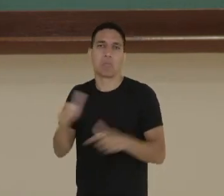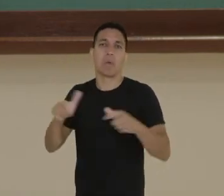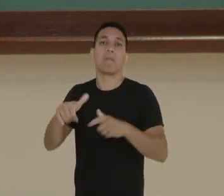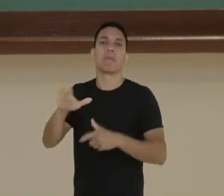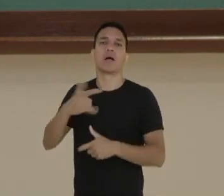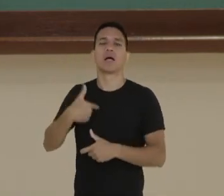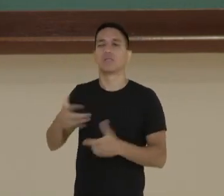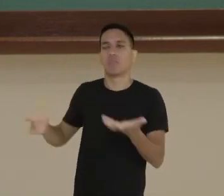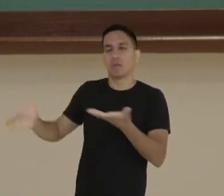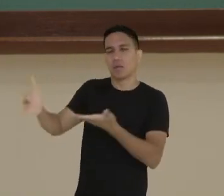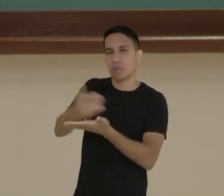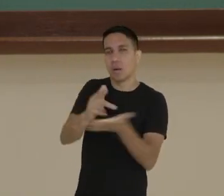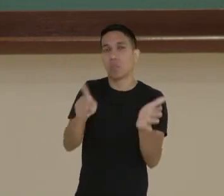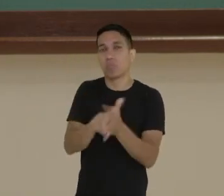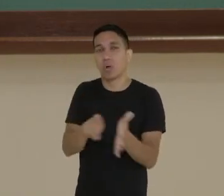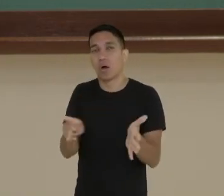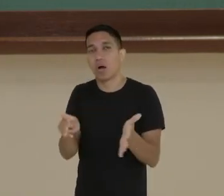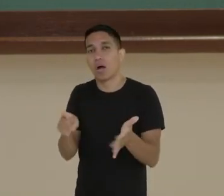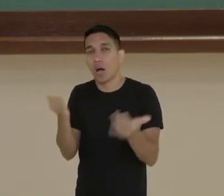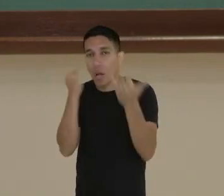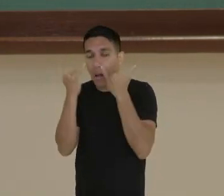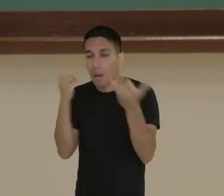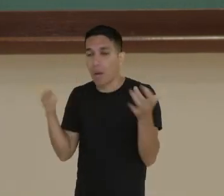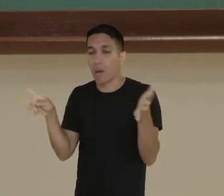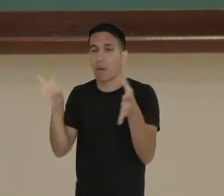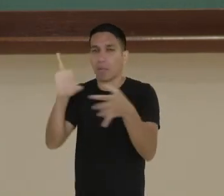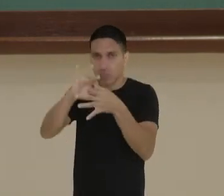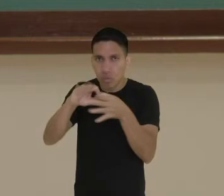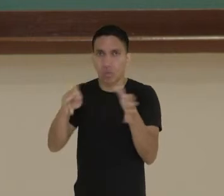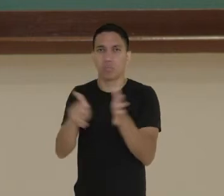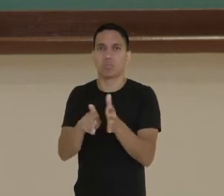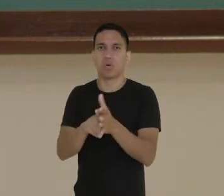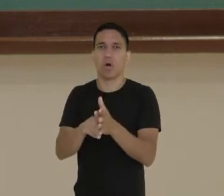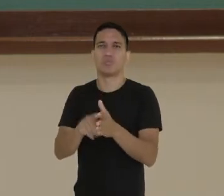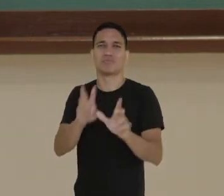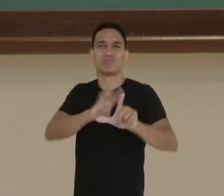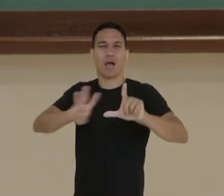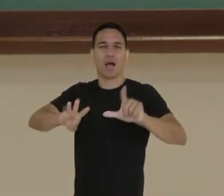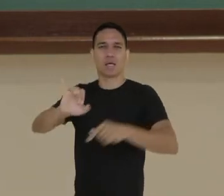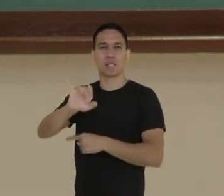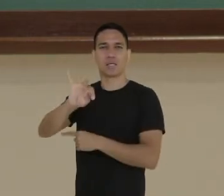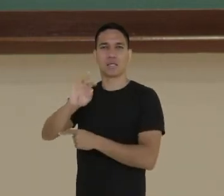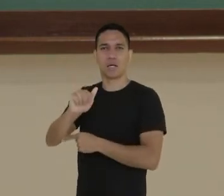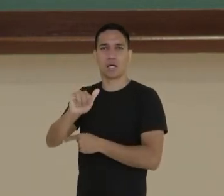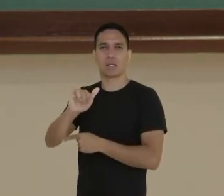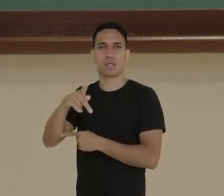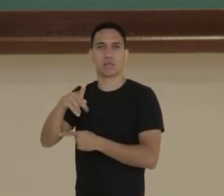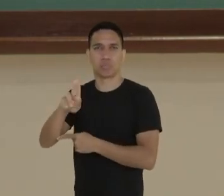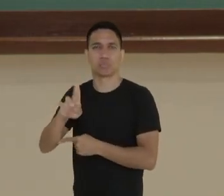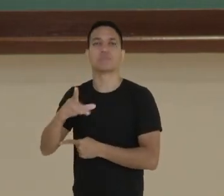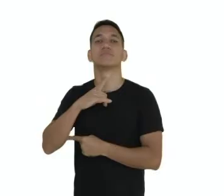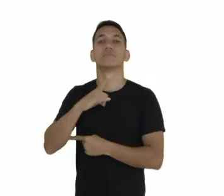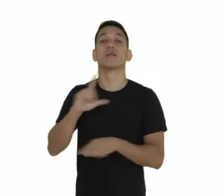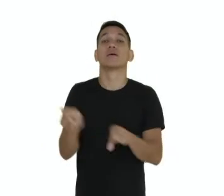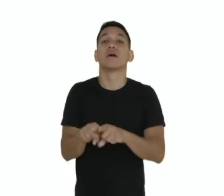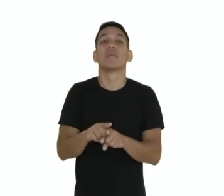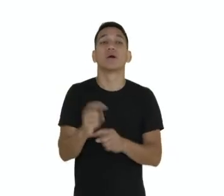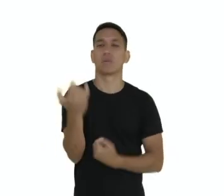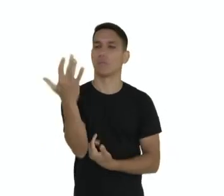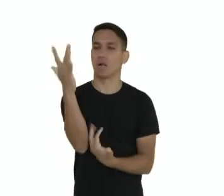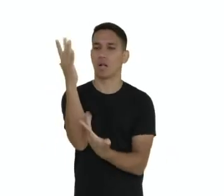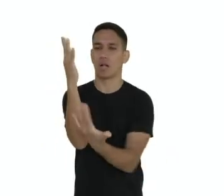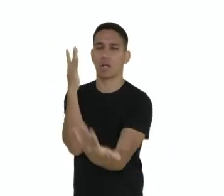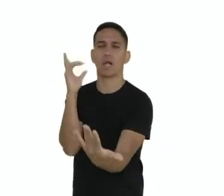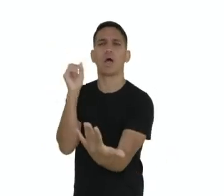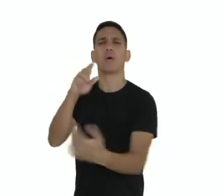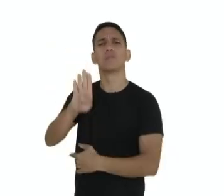né, nessa aula aqui. Para isso, eu tirei lá do próprio site da Itaipu, certo? Nós temos aqui a biomassa. A biomassa,